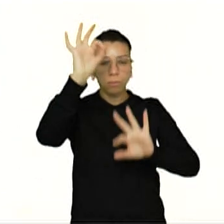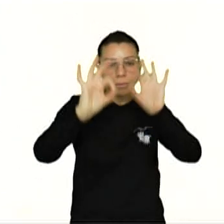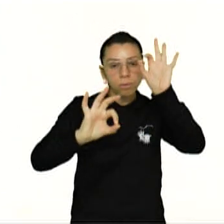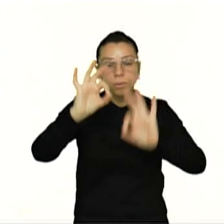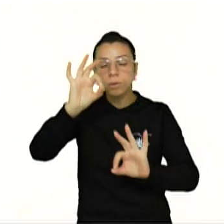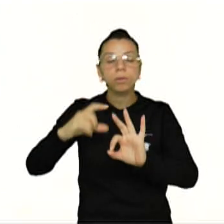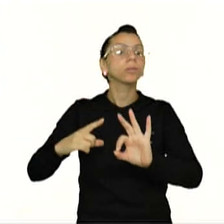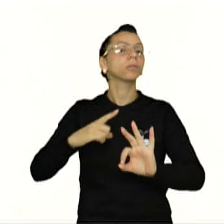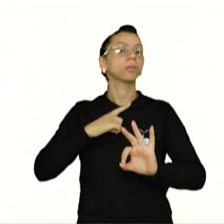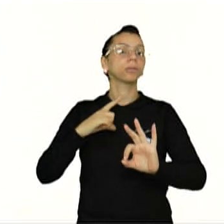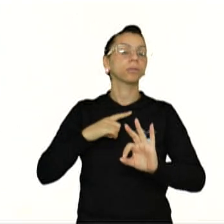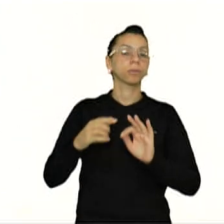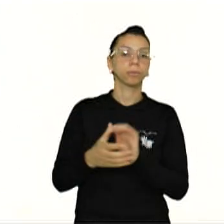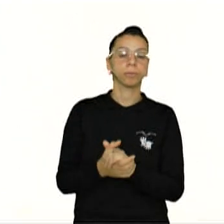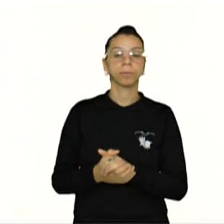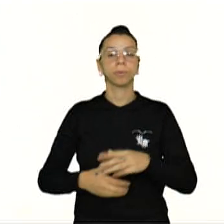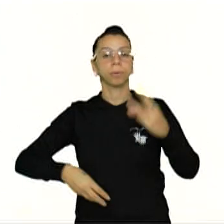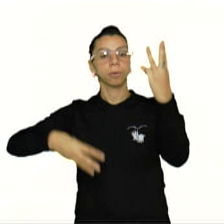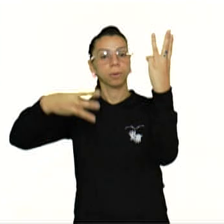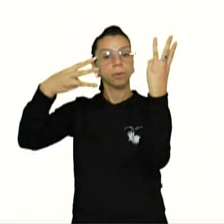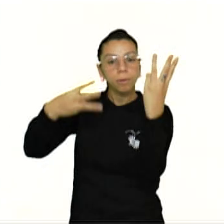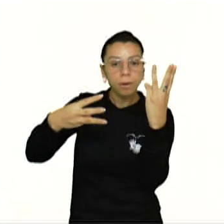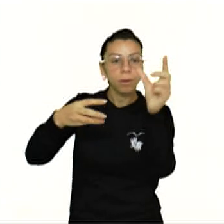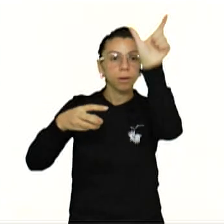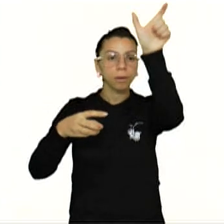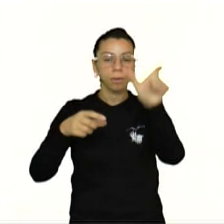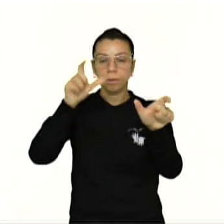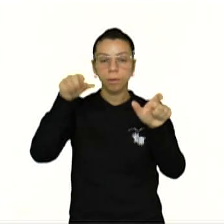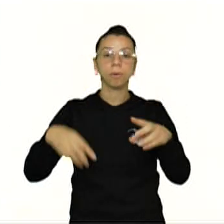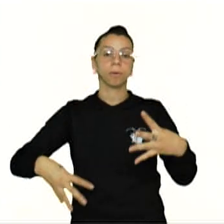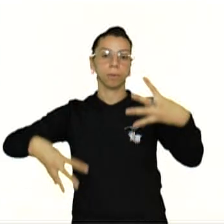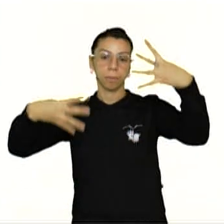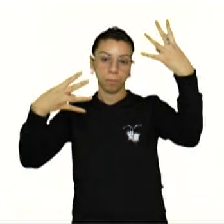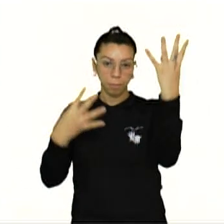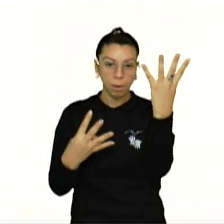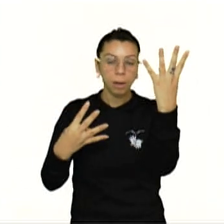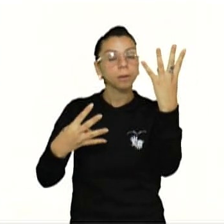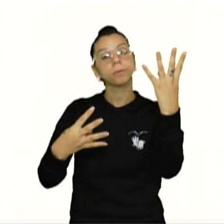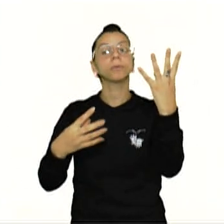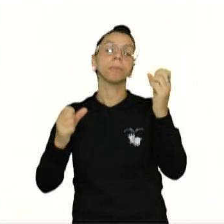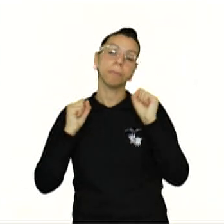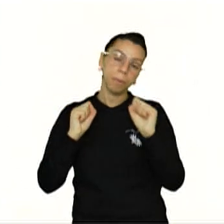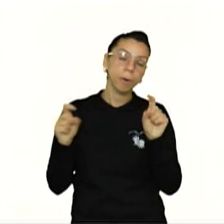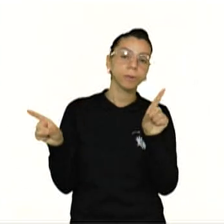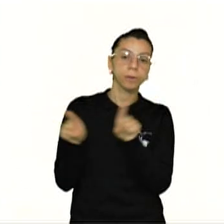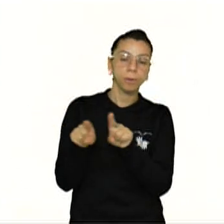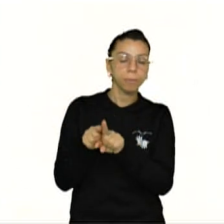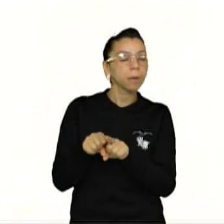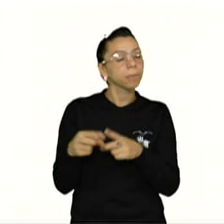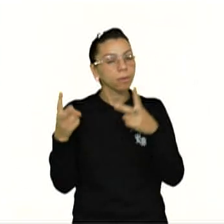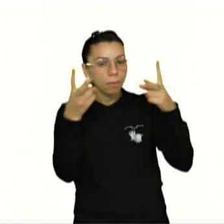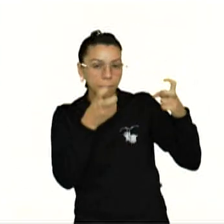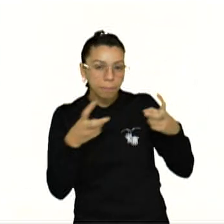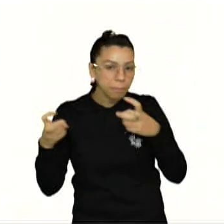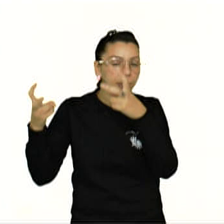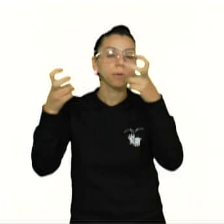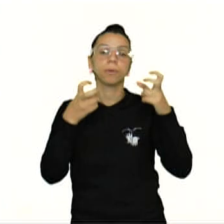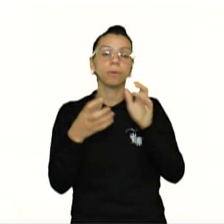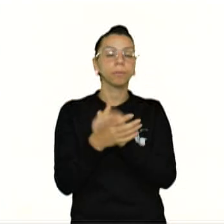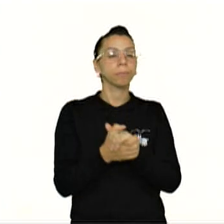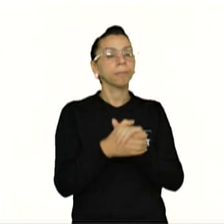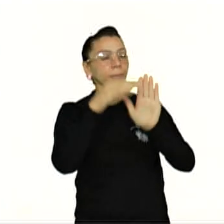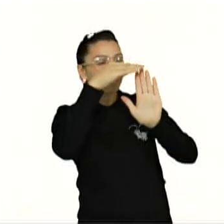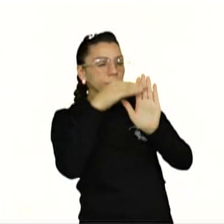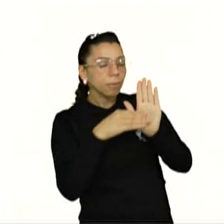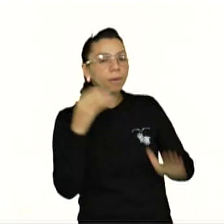ter o quê? 3 linhas e 3 colunas, 4 linhas e 4 colunas, mas se observar uma propriedade que